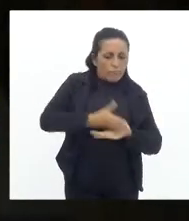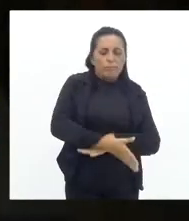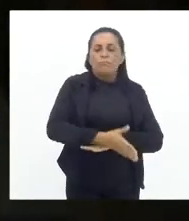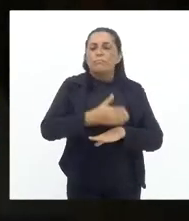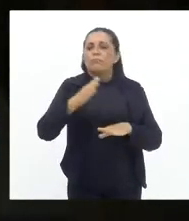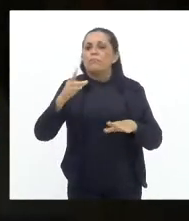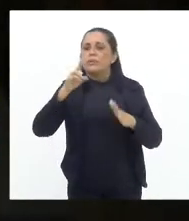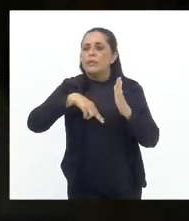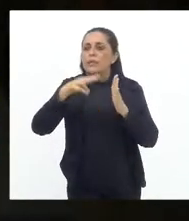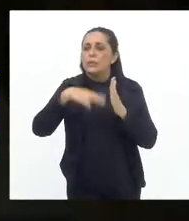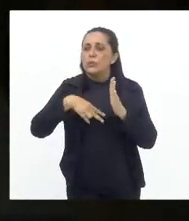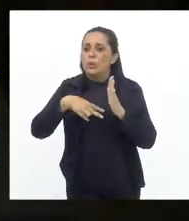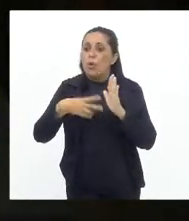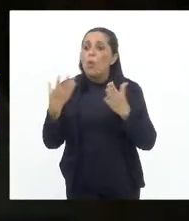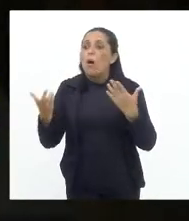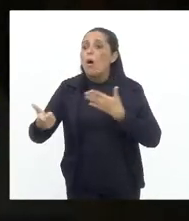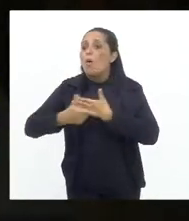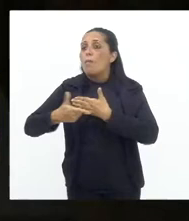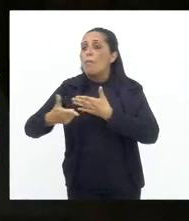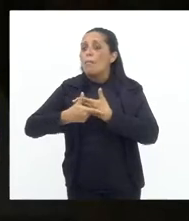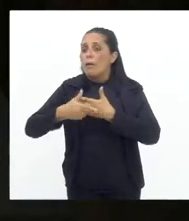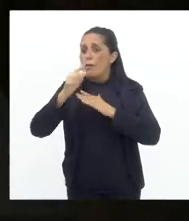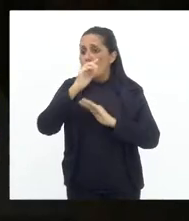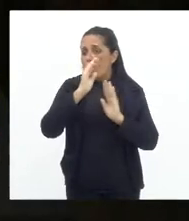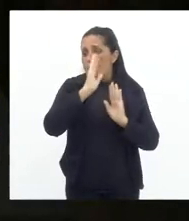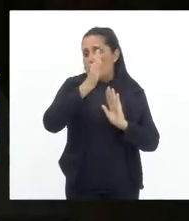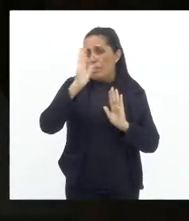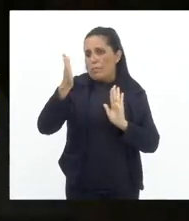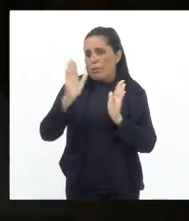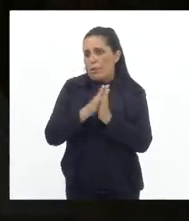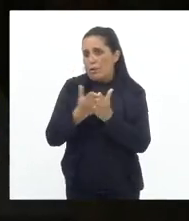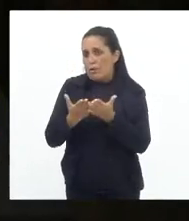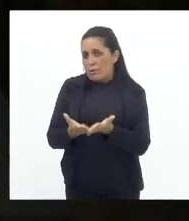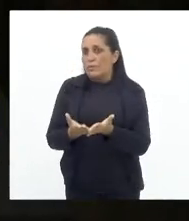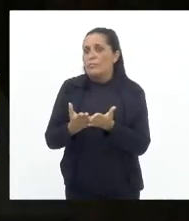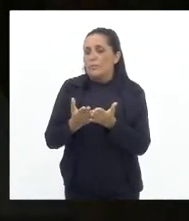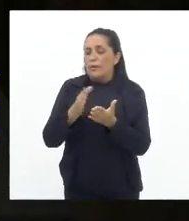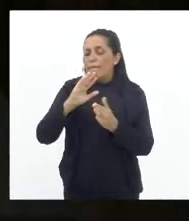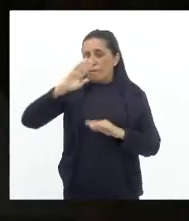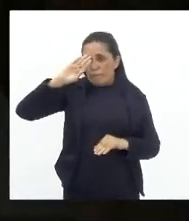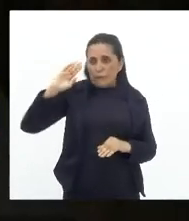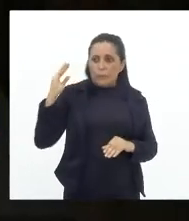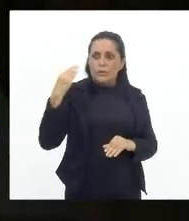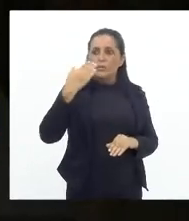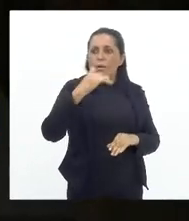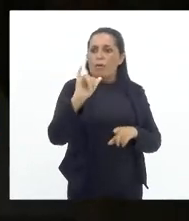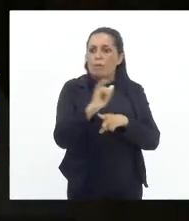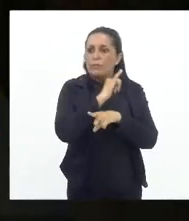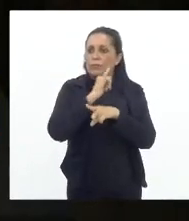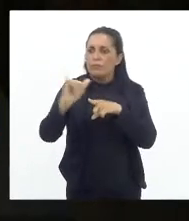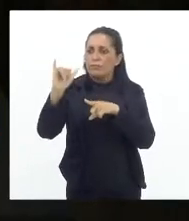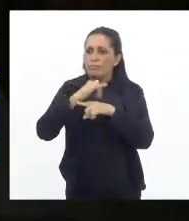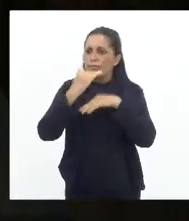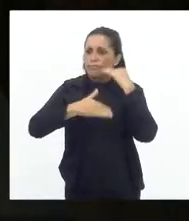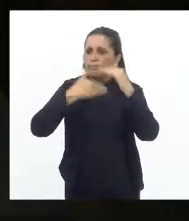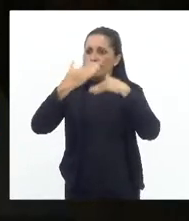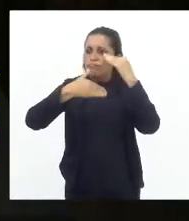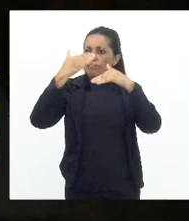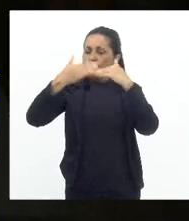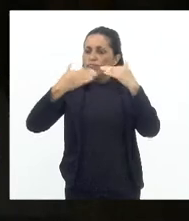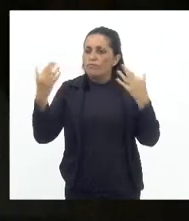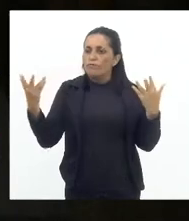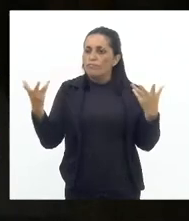em especial das bibliotecas escolares é fundamental e estratégico na construção de uma educação